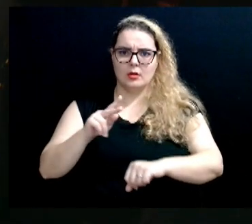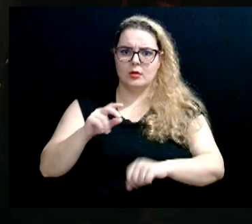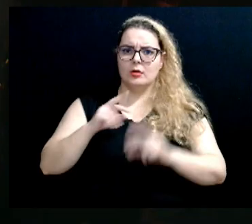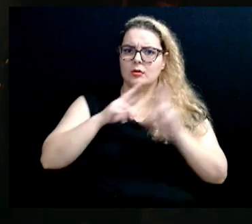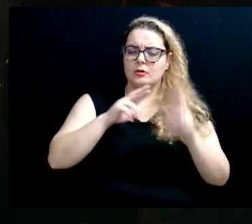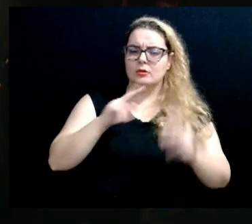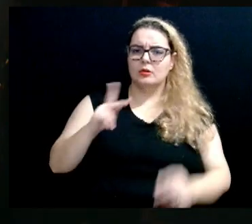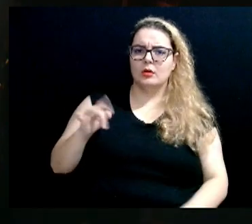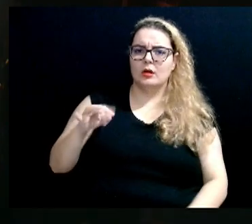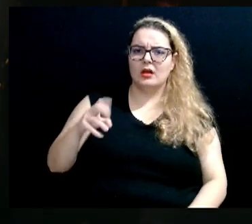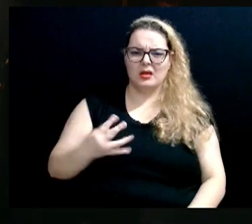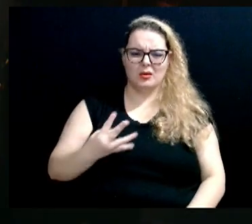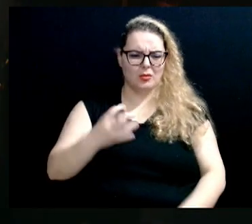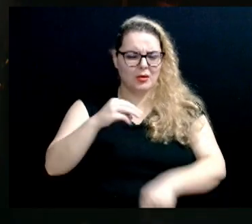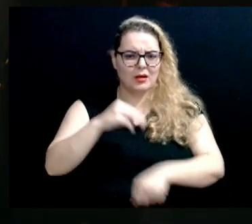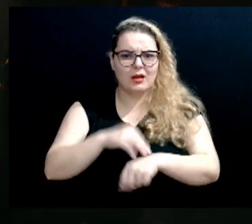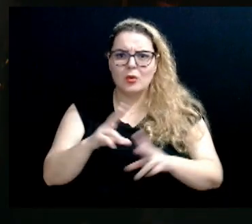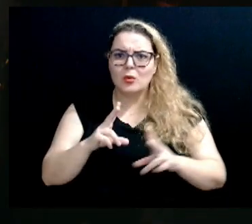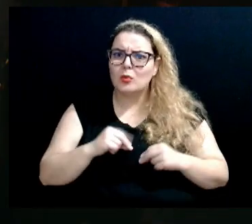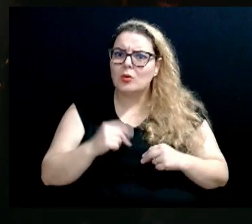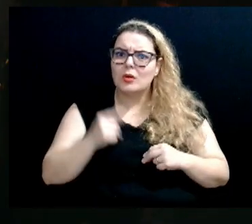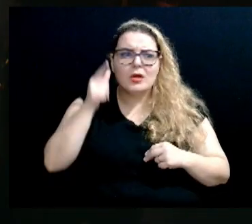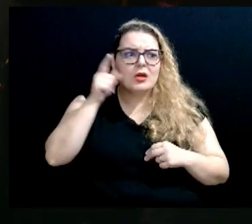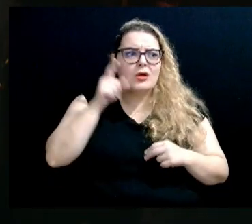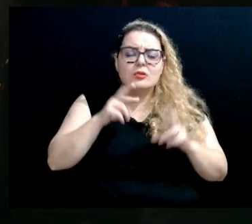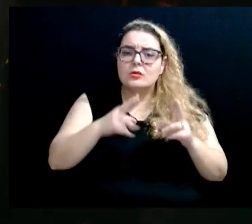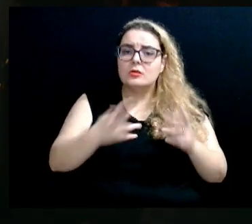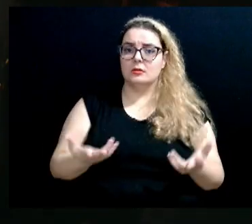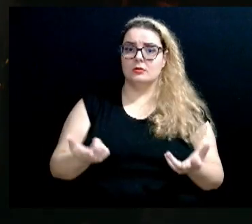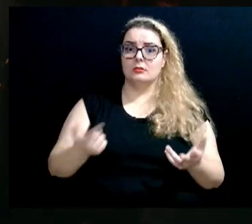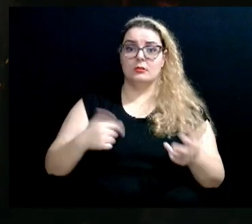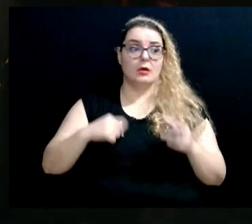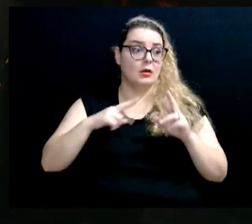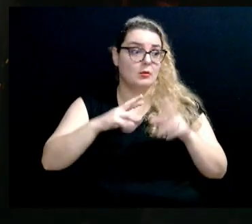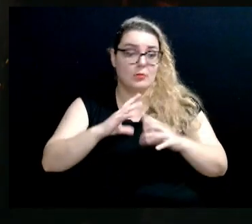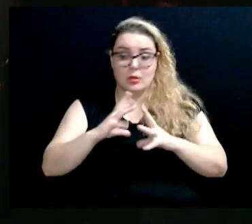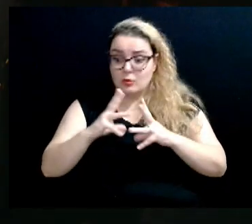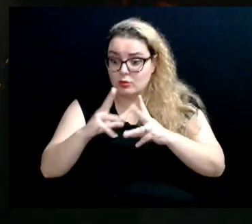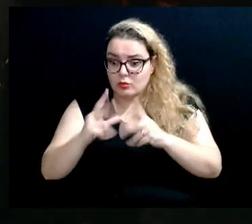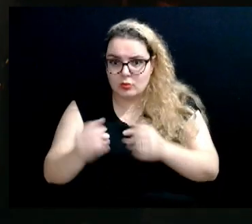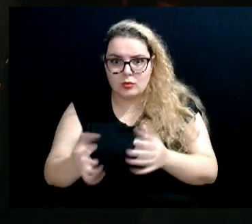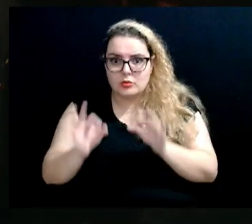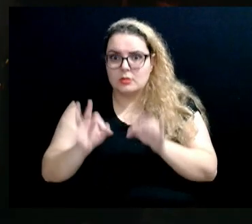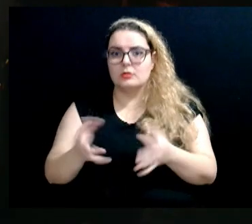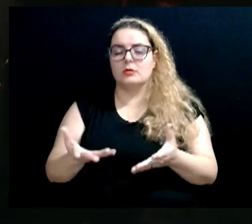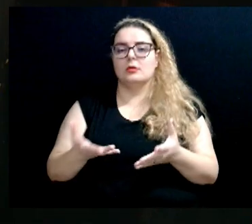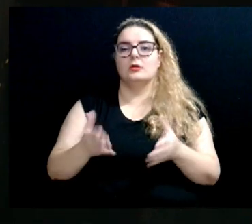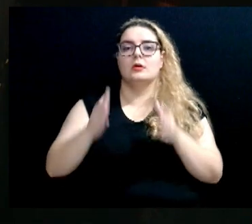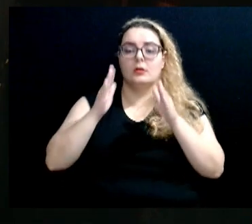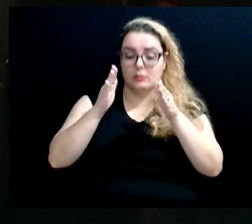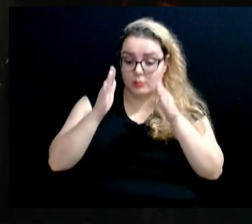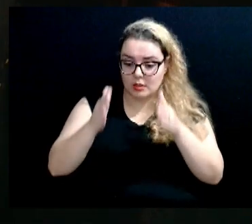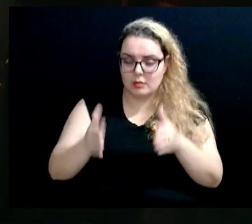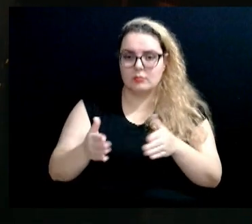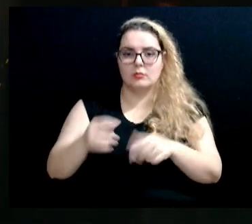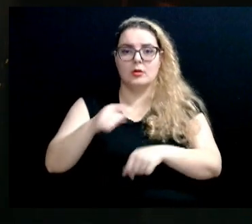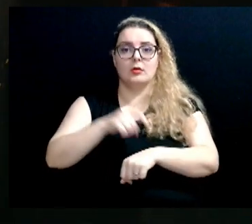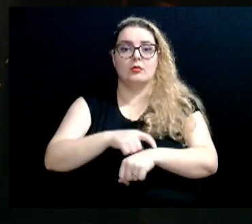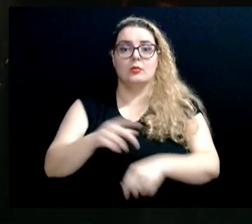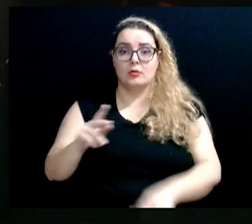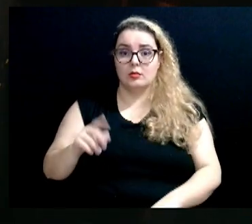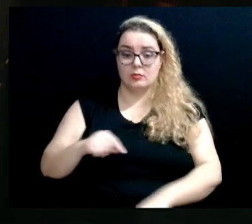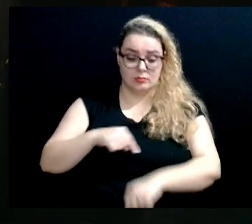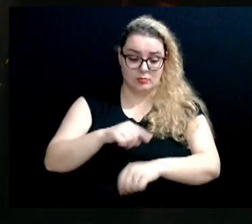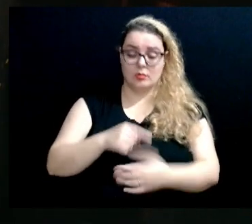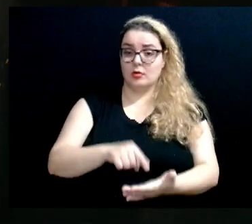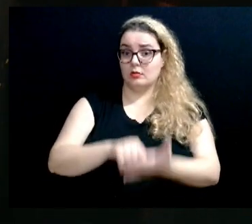minutos, daí eu falo, gente, mas eu não estou conseguindo dormir, mas eu tinha dormido a noite toda, e aí eu me apegava àquele tempo que o relógio estava me mostrando,